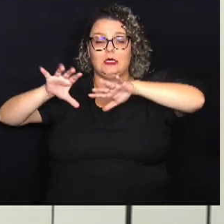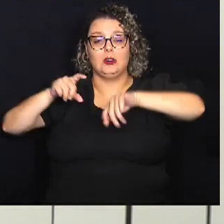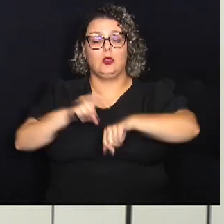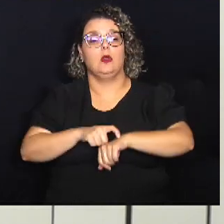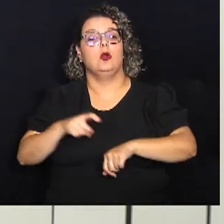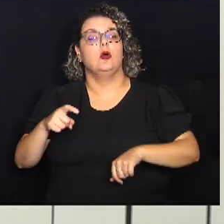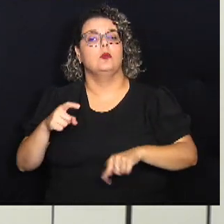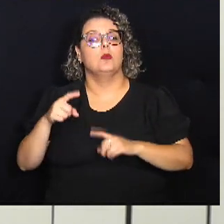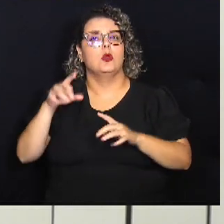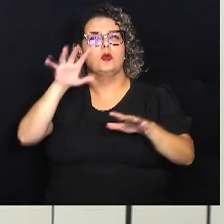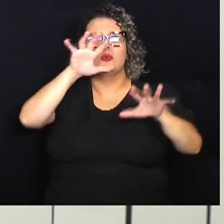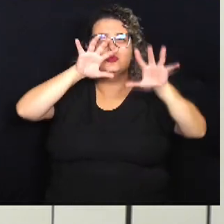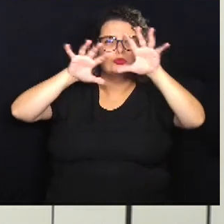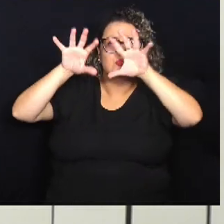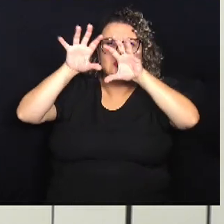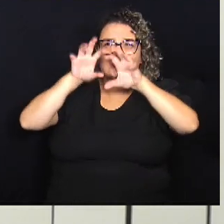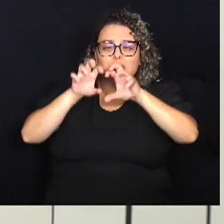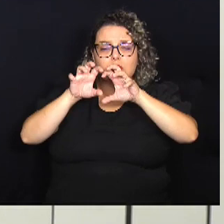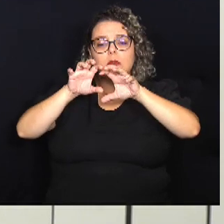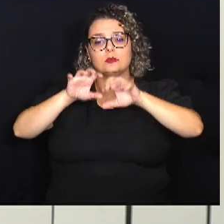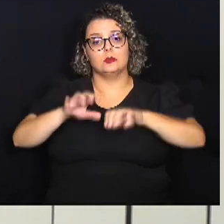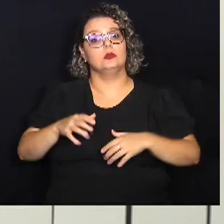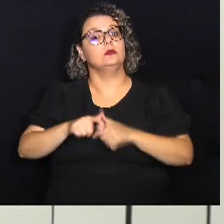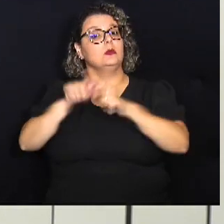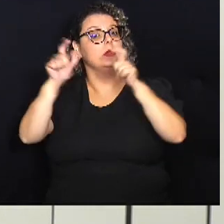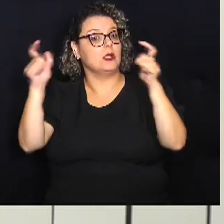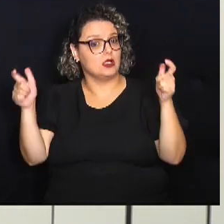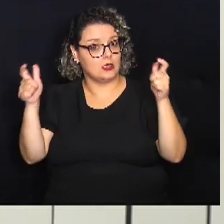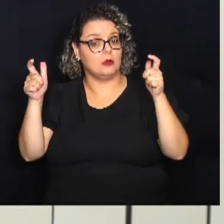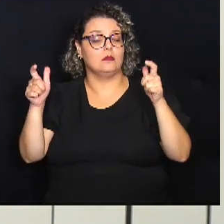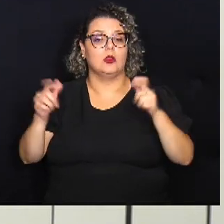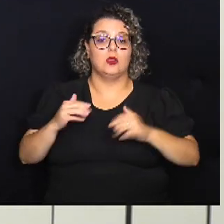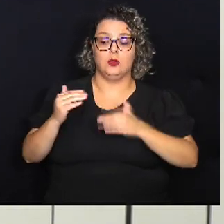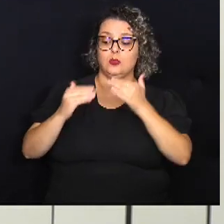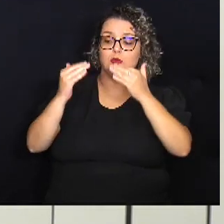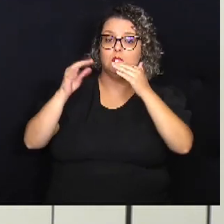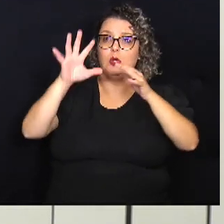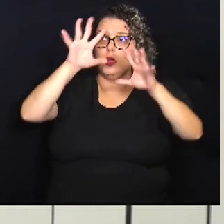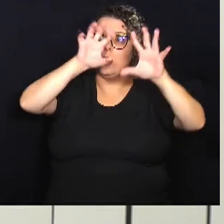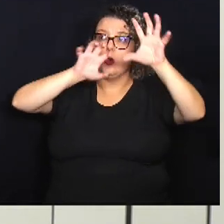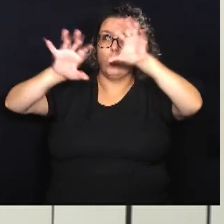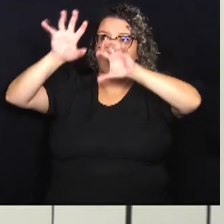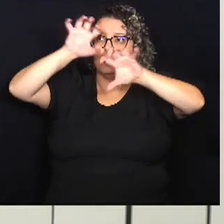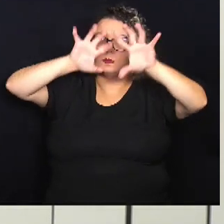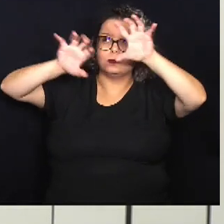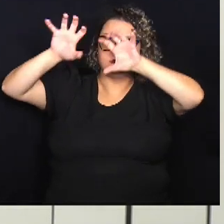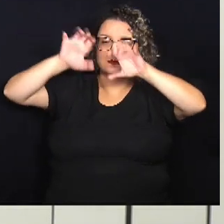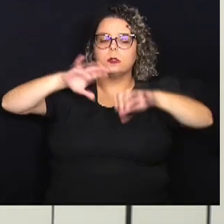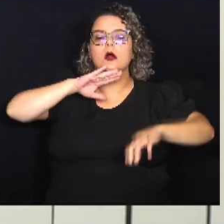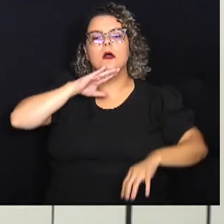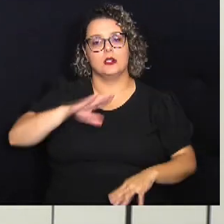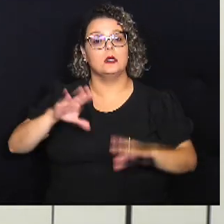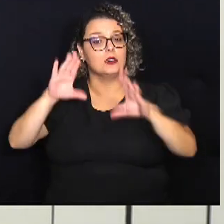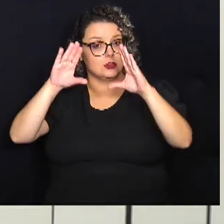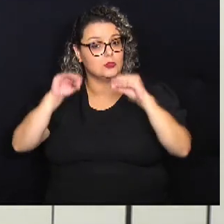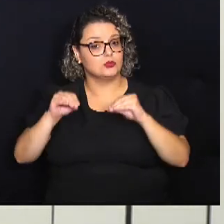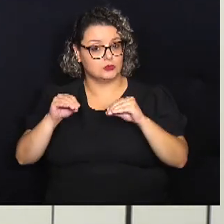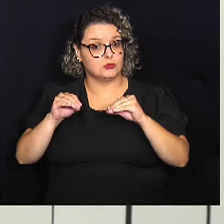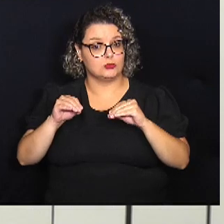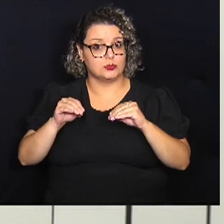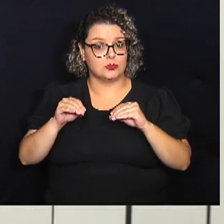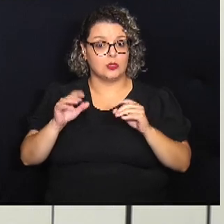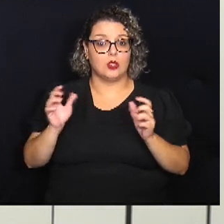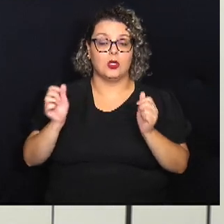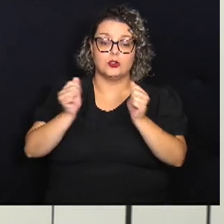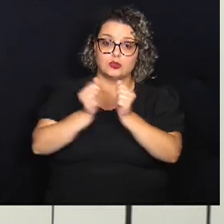menor nebulosidade durante as manhãs e desenvolvimento de nuvens entre a tarde e a noite, culminando